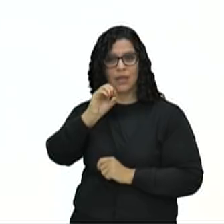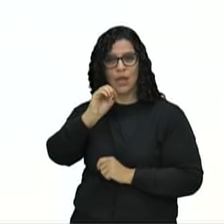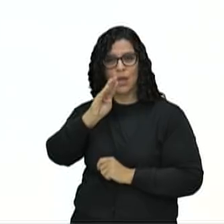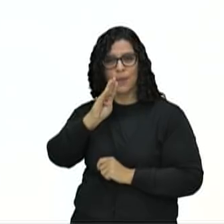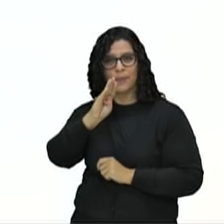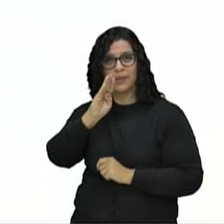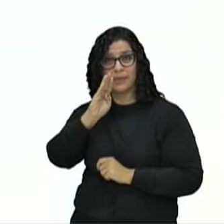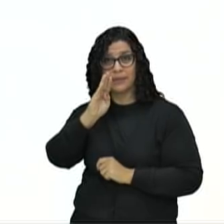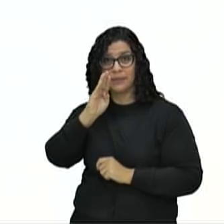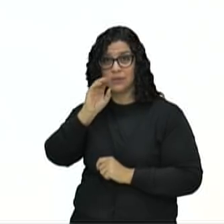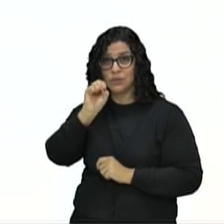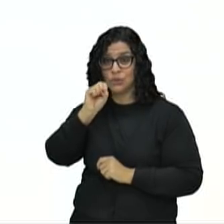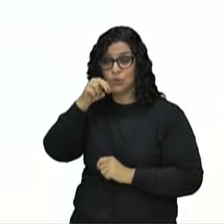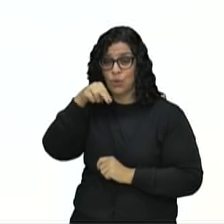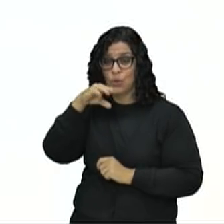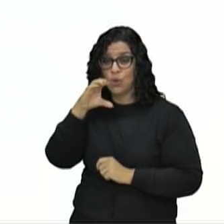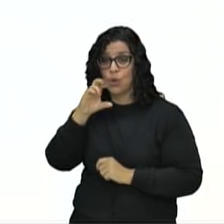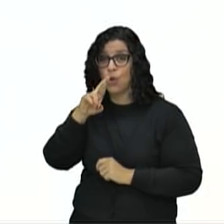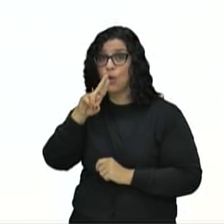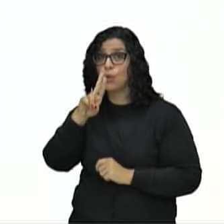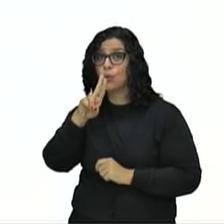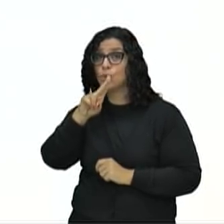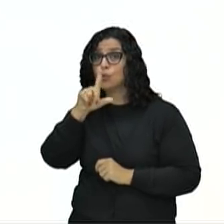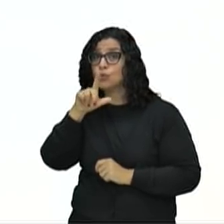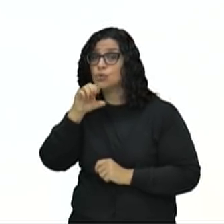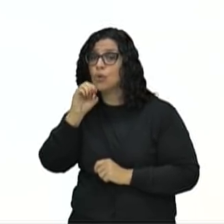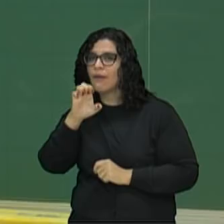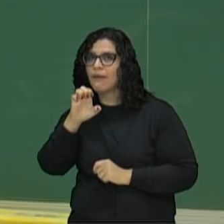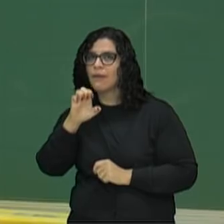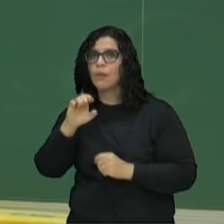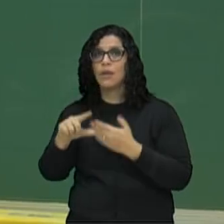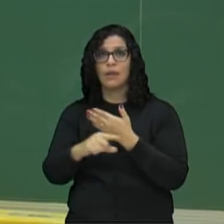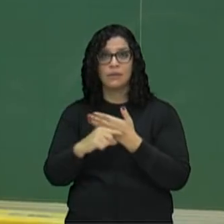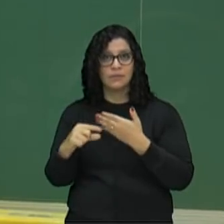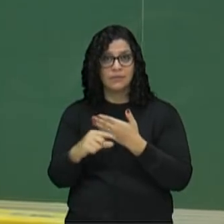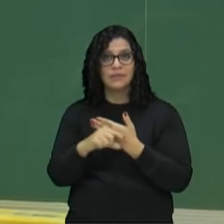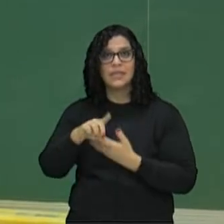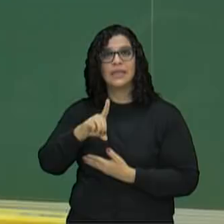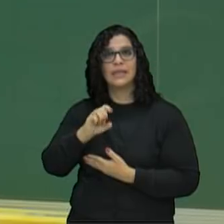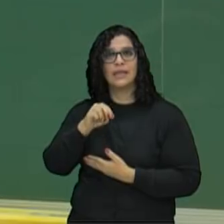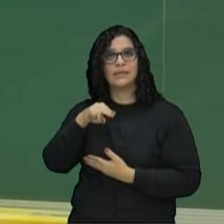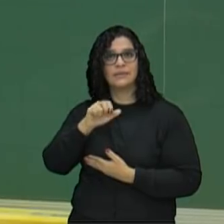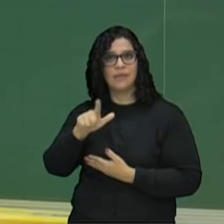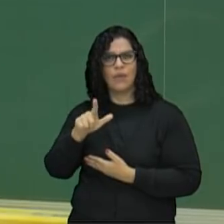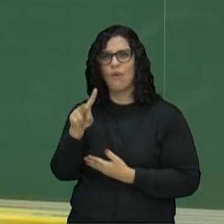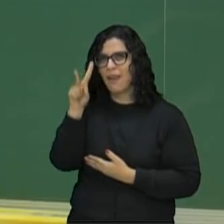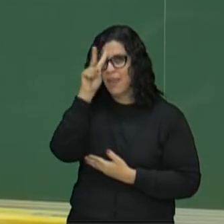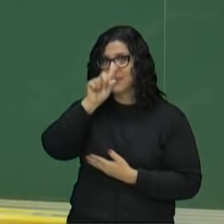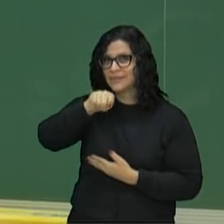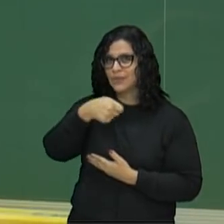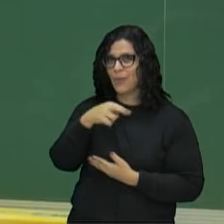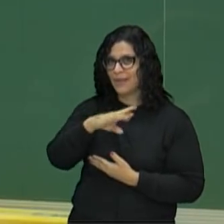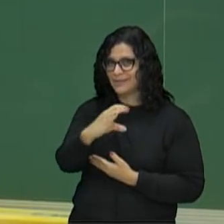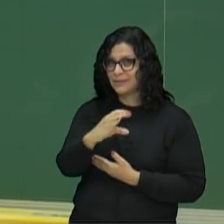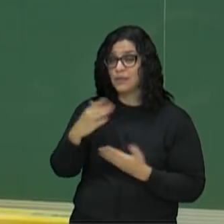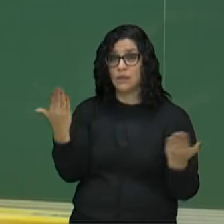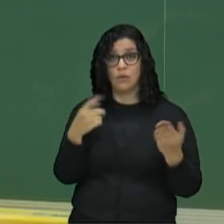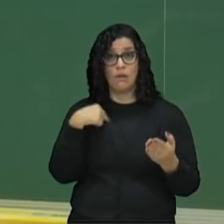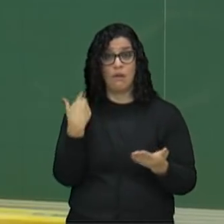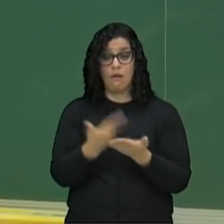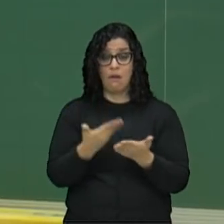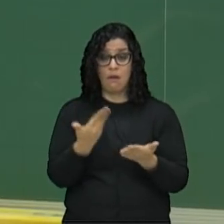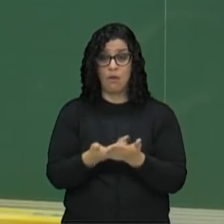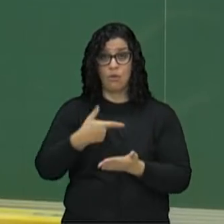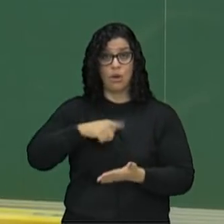Aventuras de Robinson Crusoe, escrita por Daniel Defoe. Vocês se lembram da última aula que